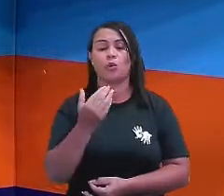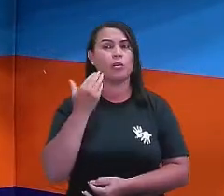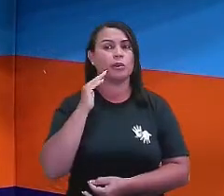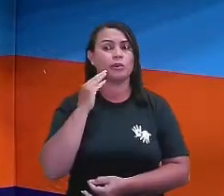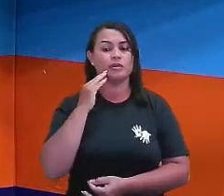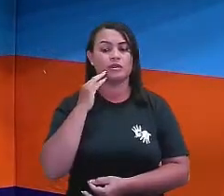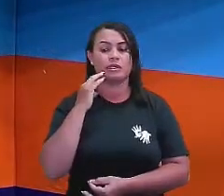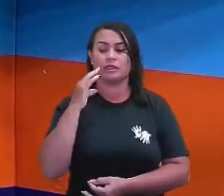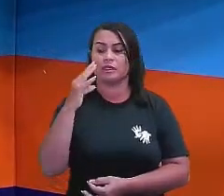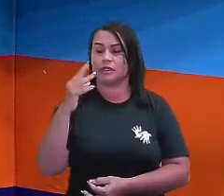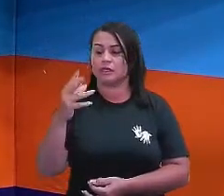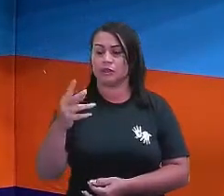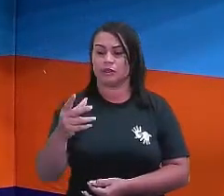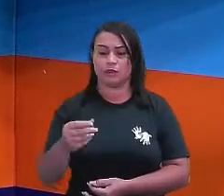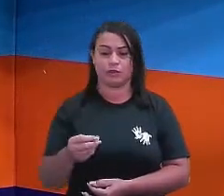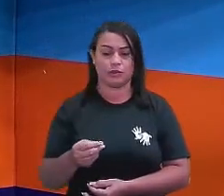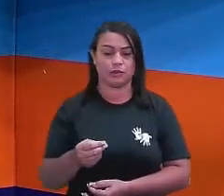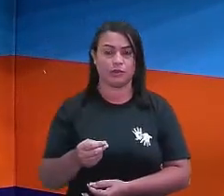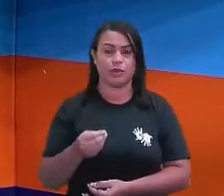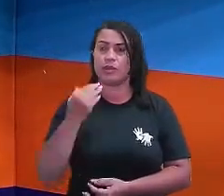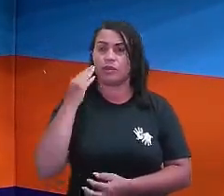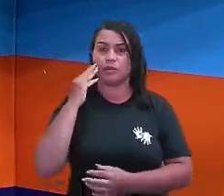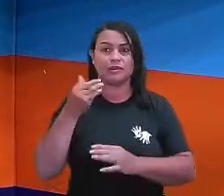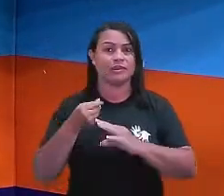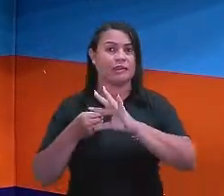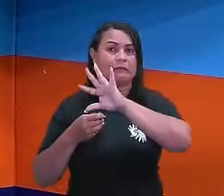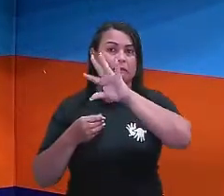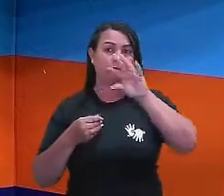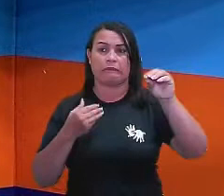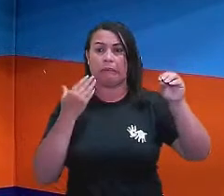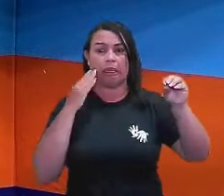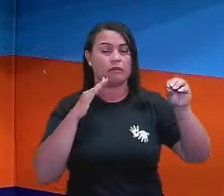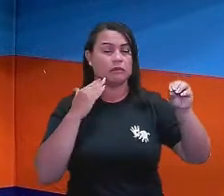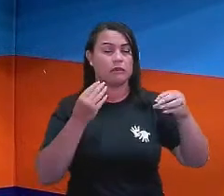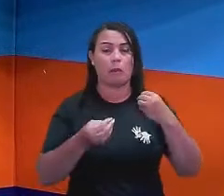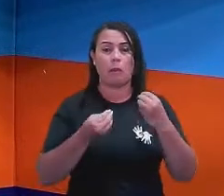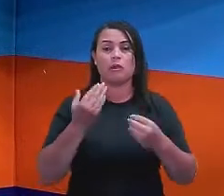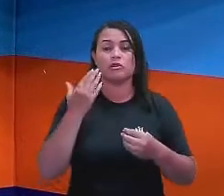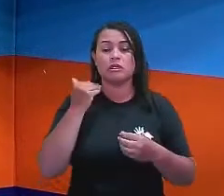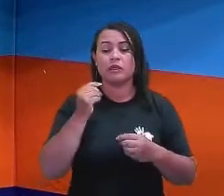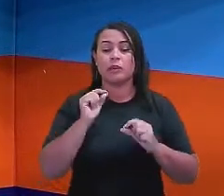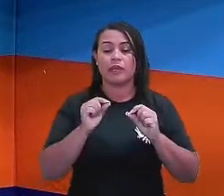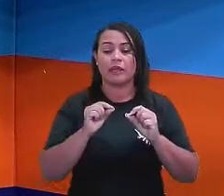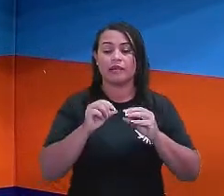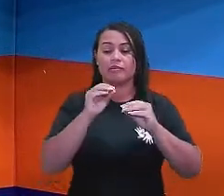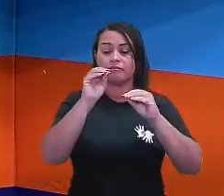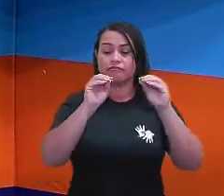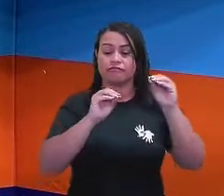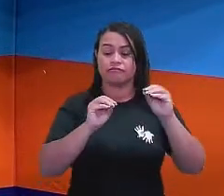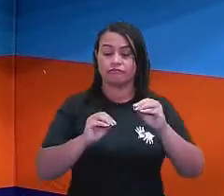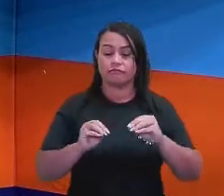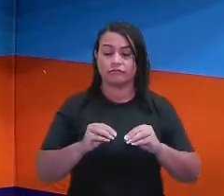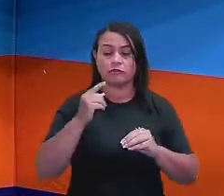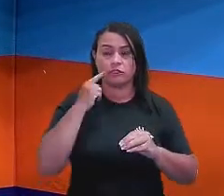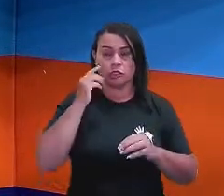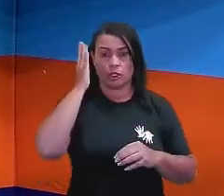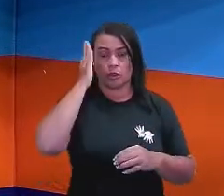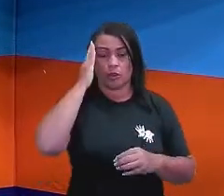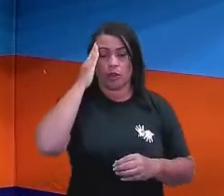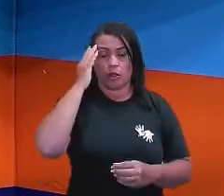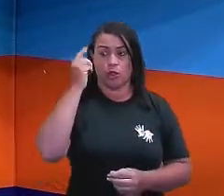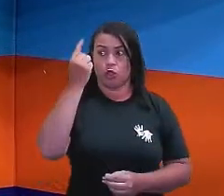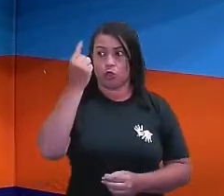lado completo. Eu não sei a medida desse lado. Eu sei que é um quadrado. Então, se eu descobrir um dos lados, eu vou saber a